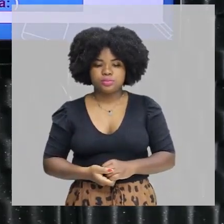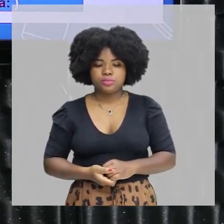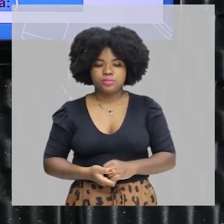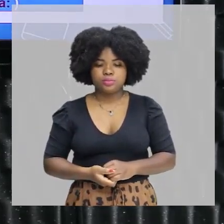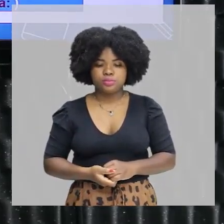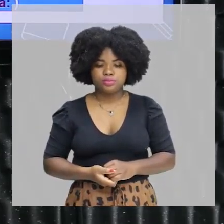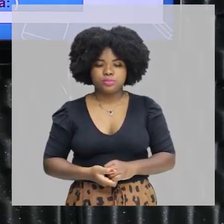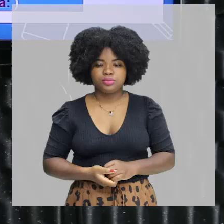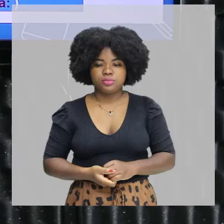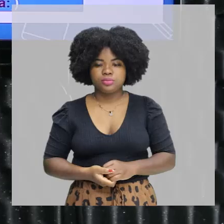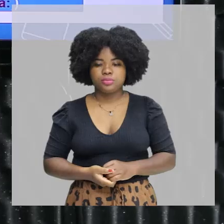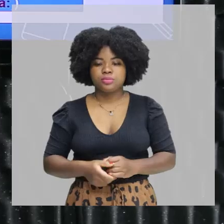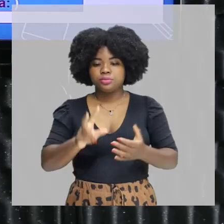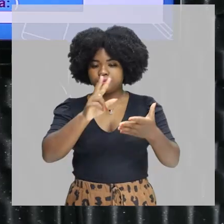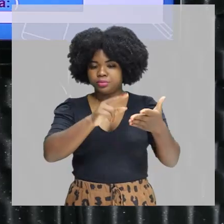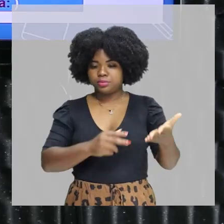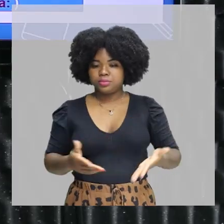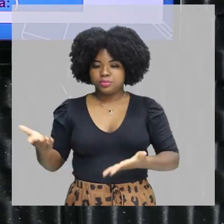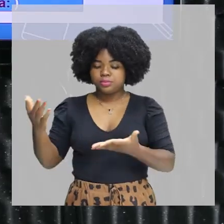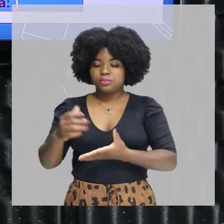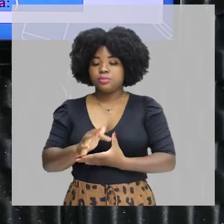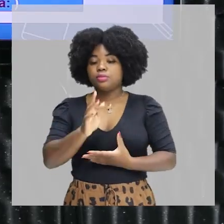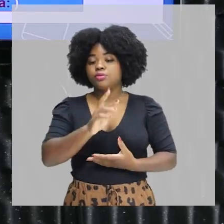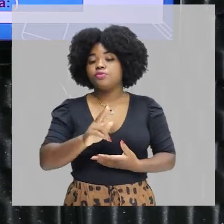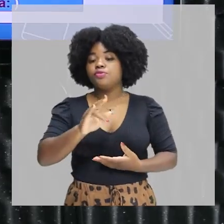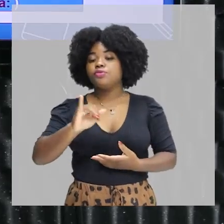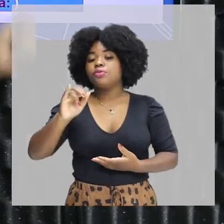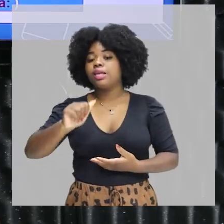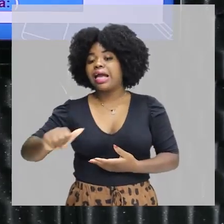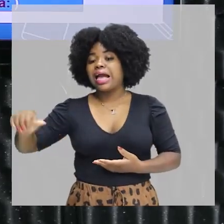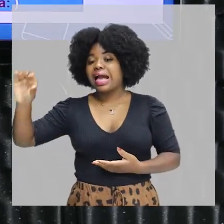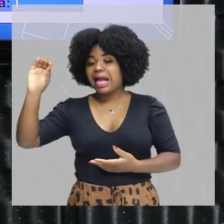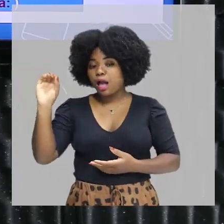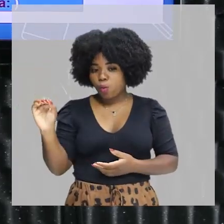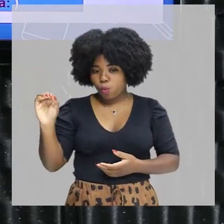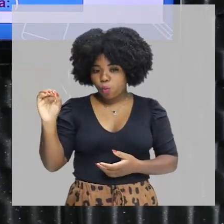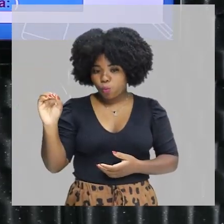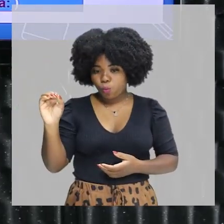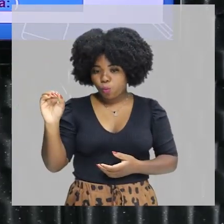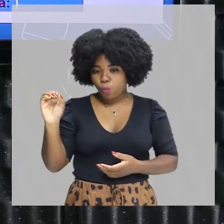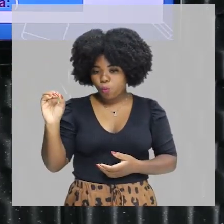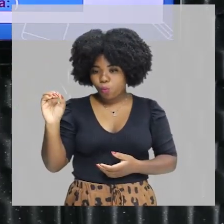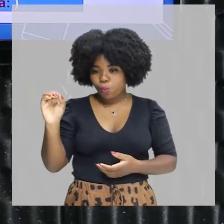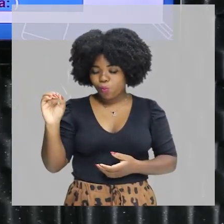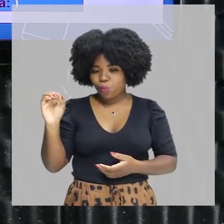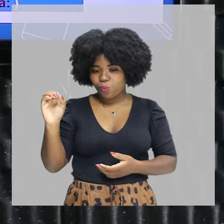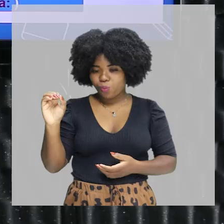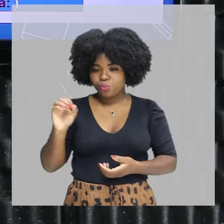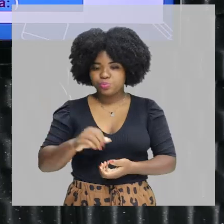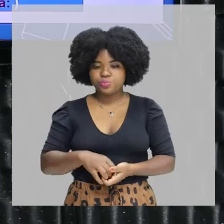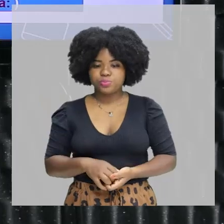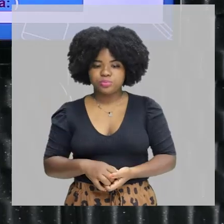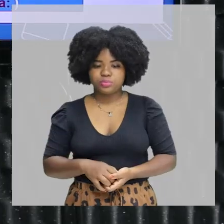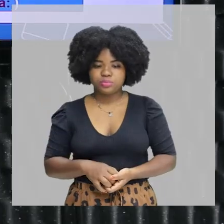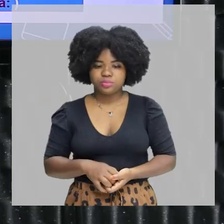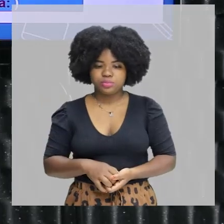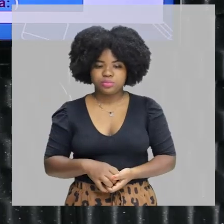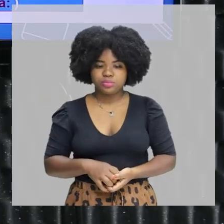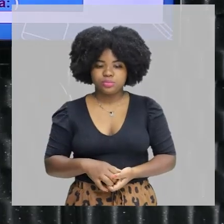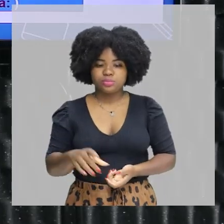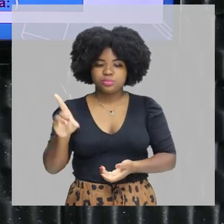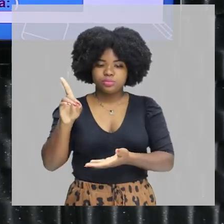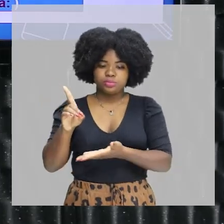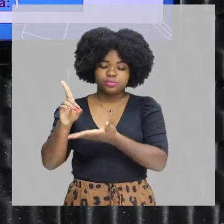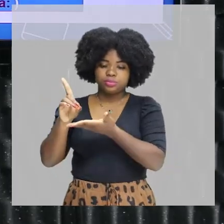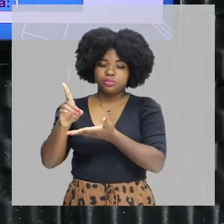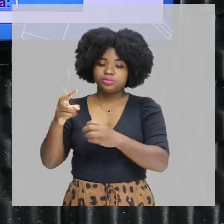seria, estaria correta da seguinte, ó, fui ao cinema. Tá bom? Agora eu tenho aqui o